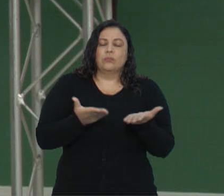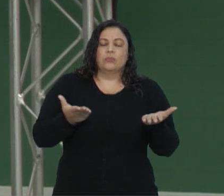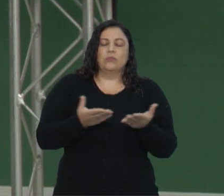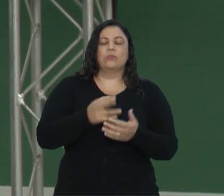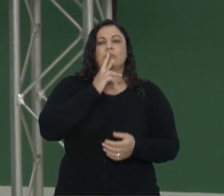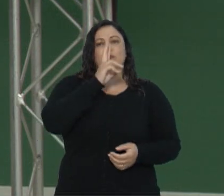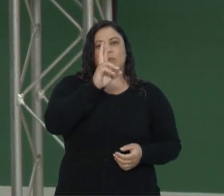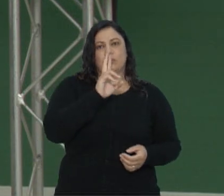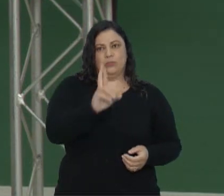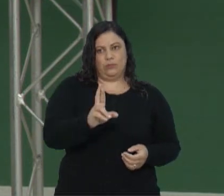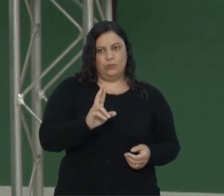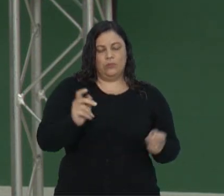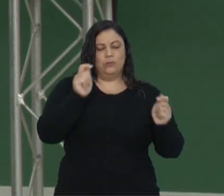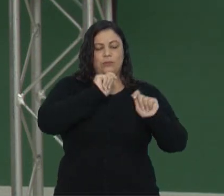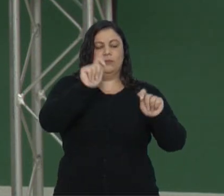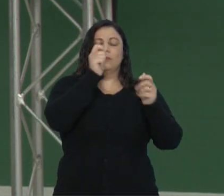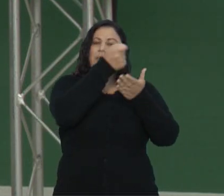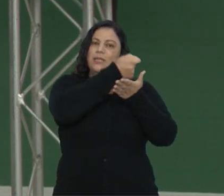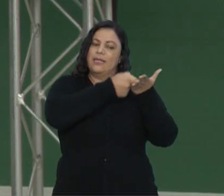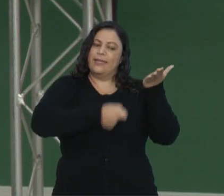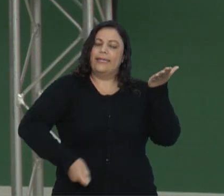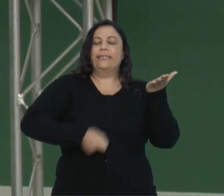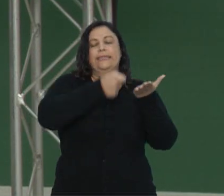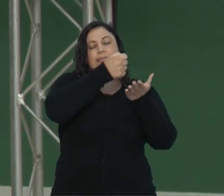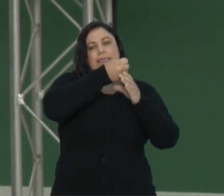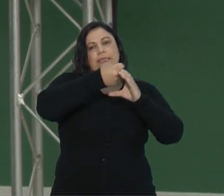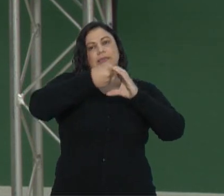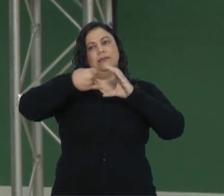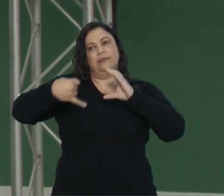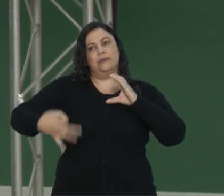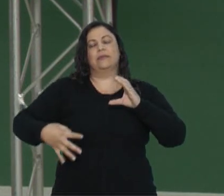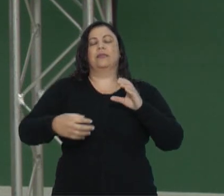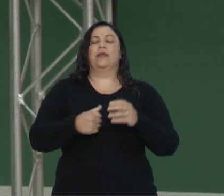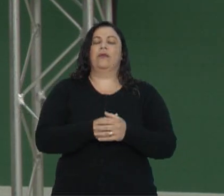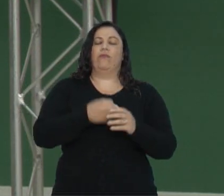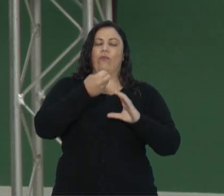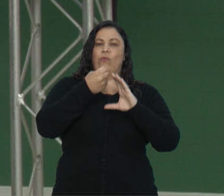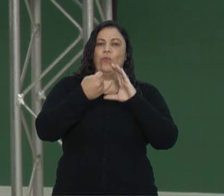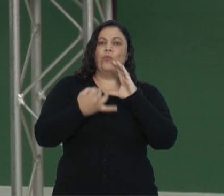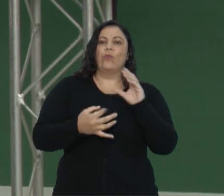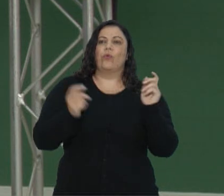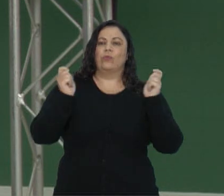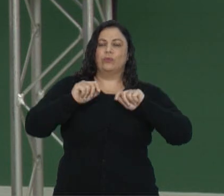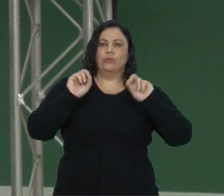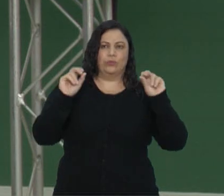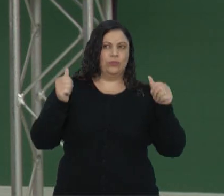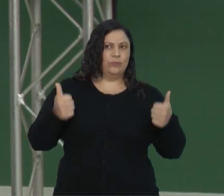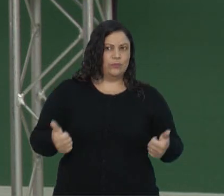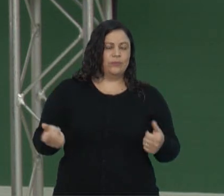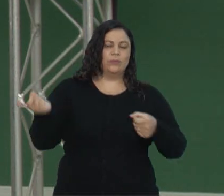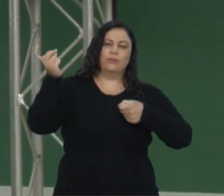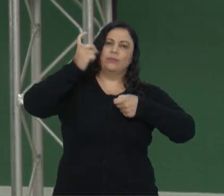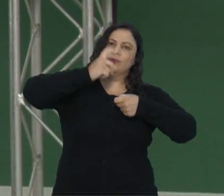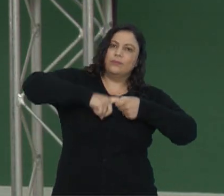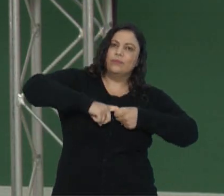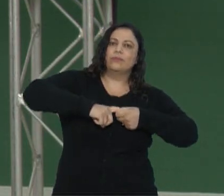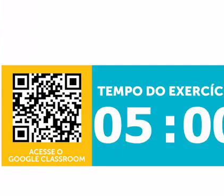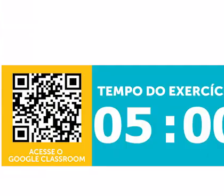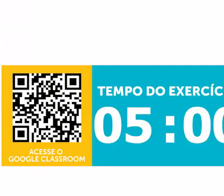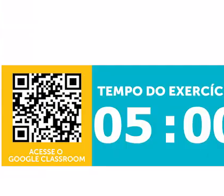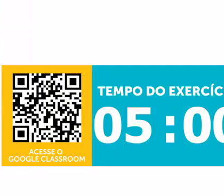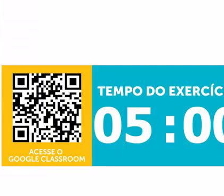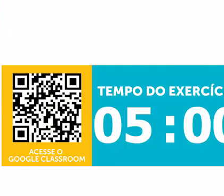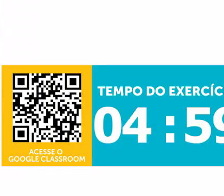essa atividade, escrever bem sobre as características. Volta um pouquinho o slide, tem lá elas mostrando para vocês. Já voltamos em